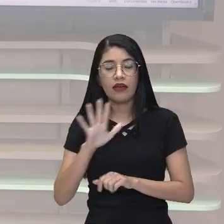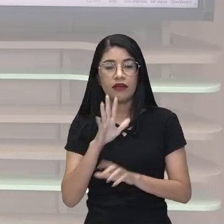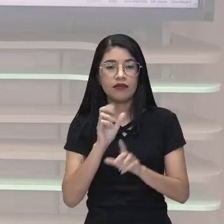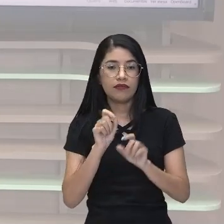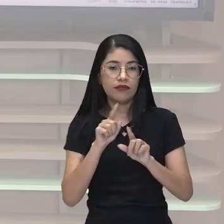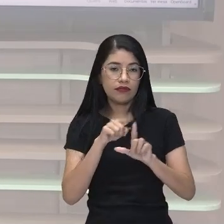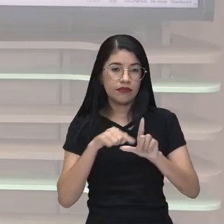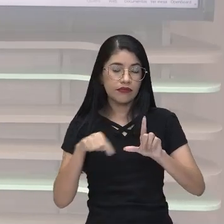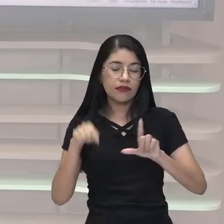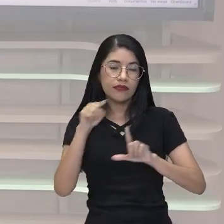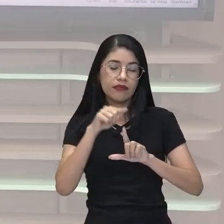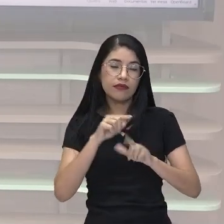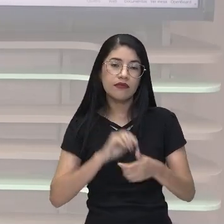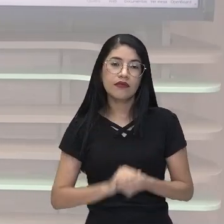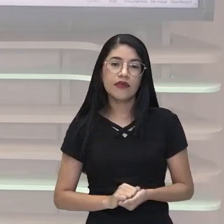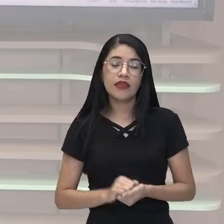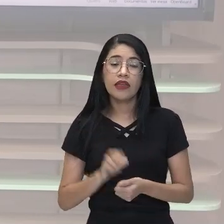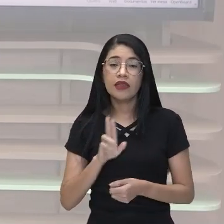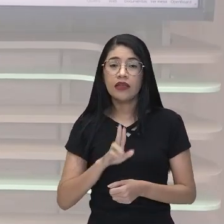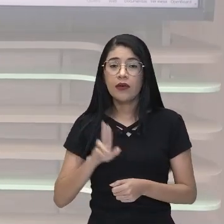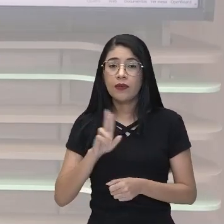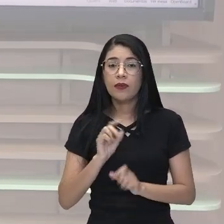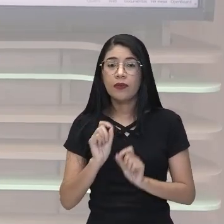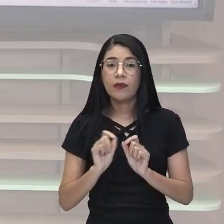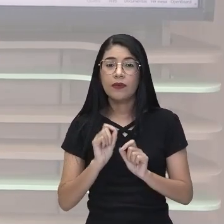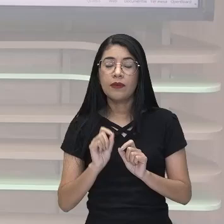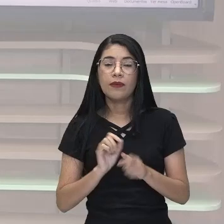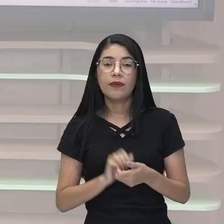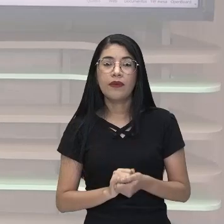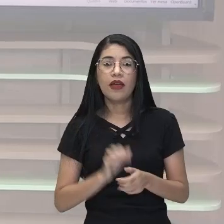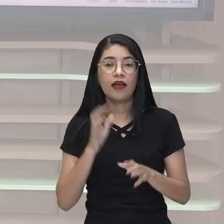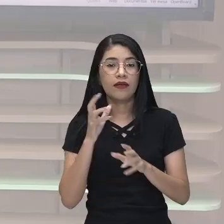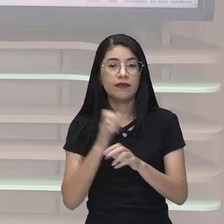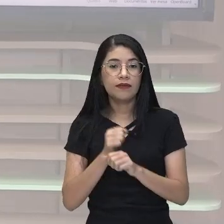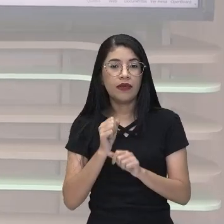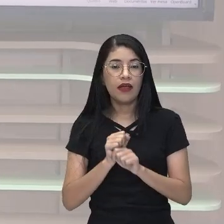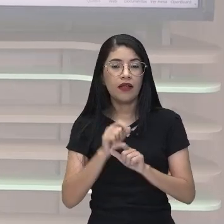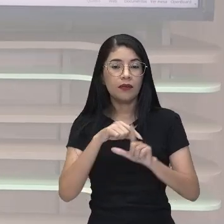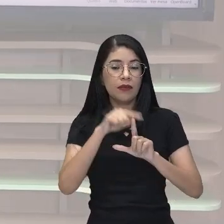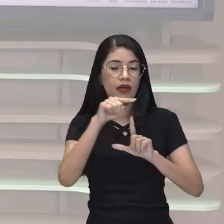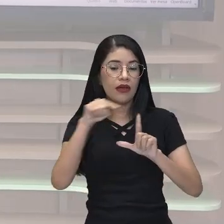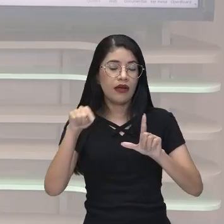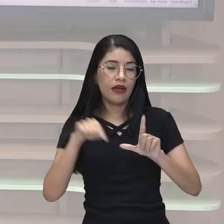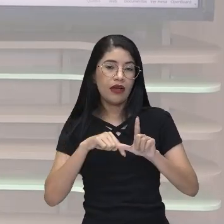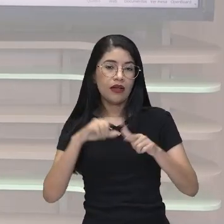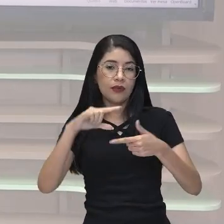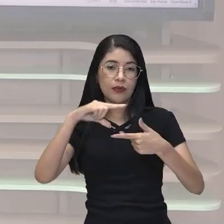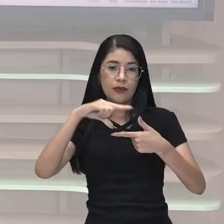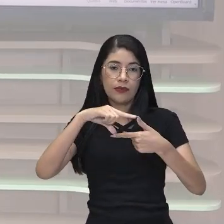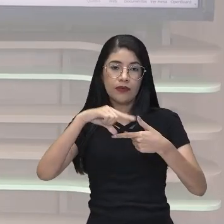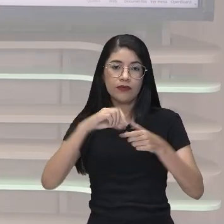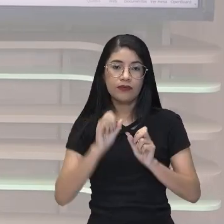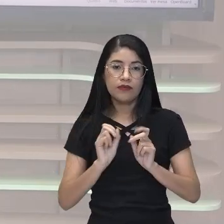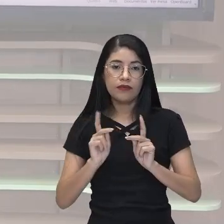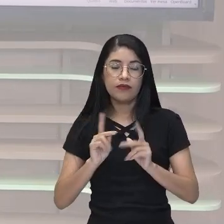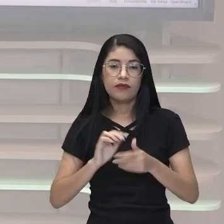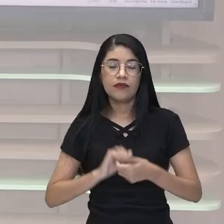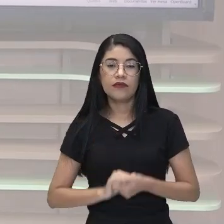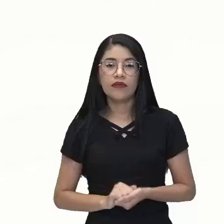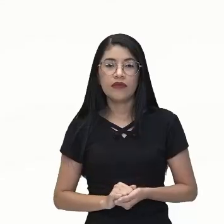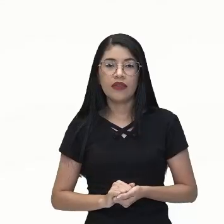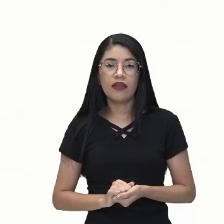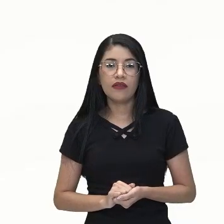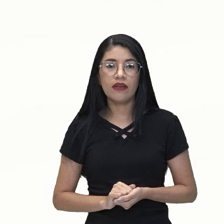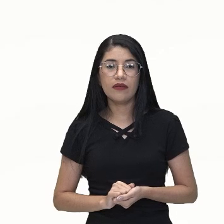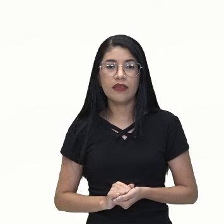nesse caso, estamos aplicando no exercício o cálculo do perímetro de um retângulo. Beleza? Vamos voltar para a tela